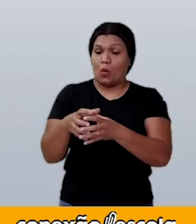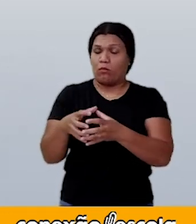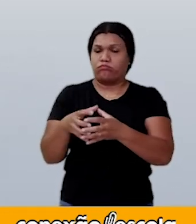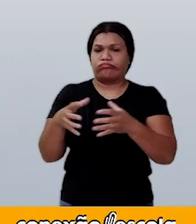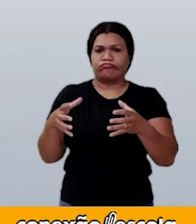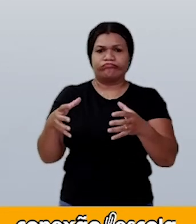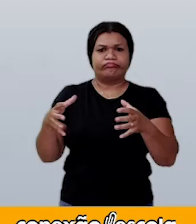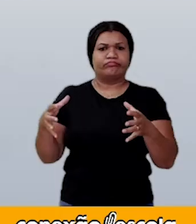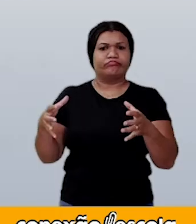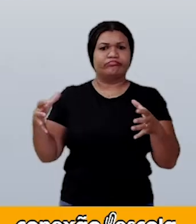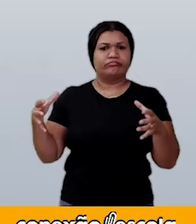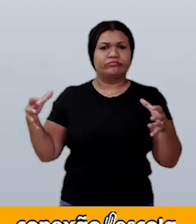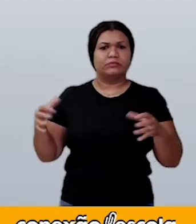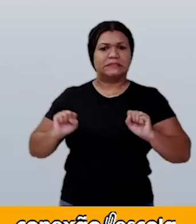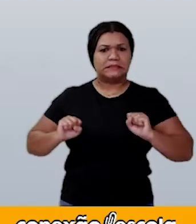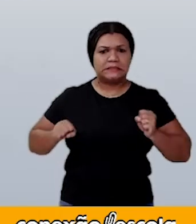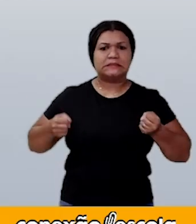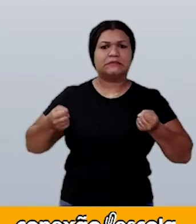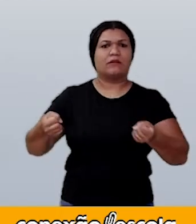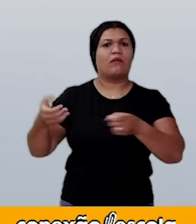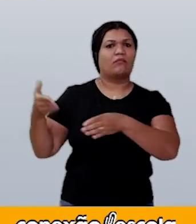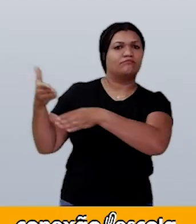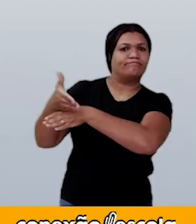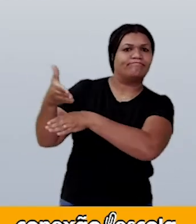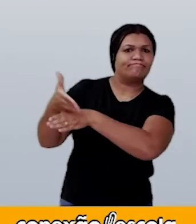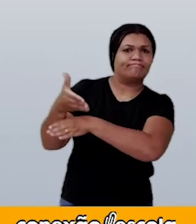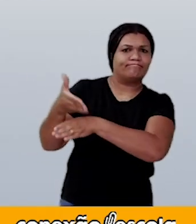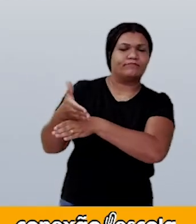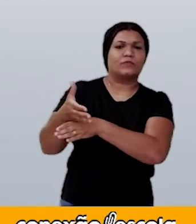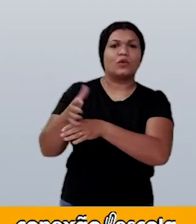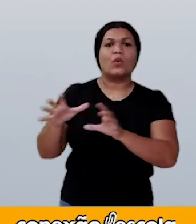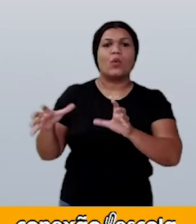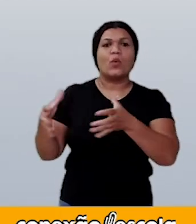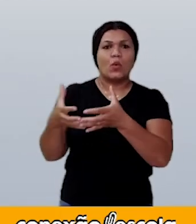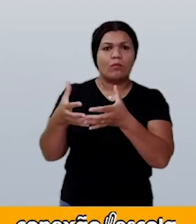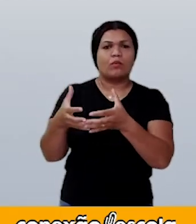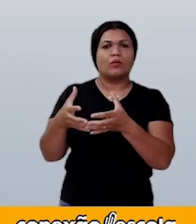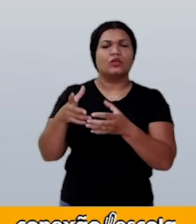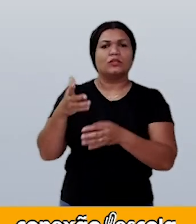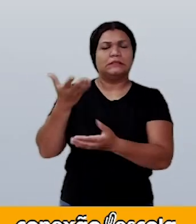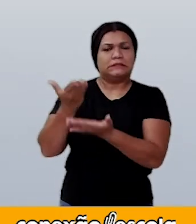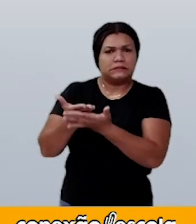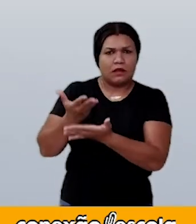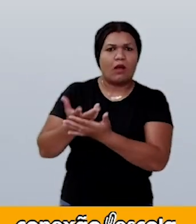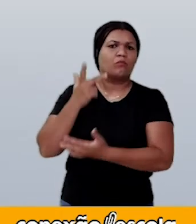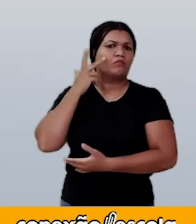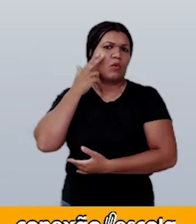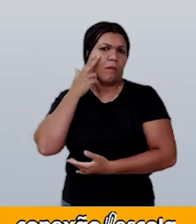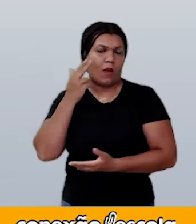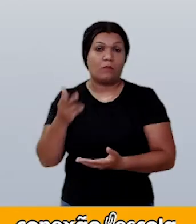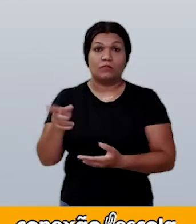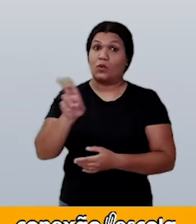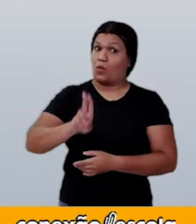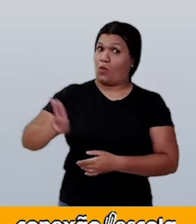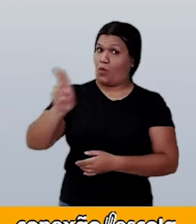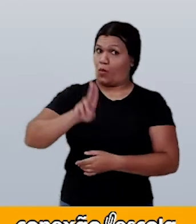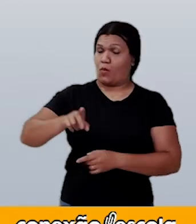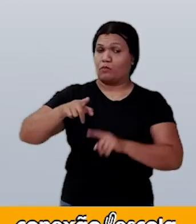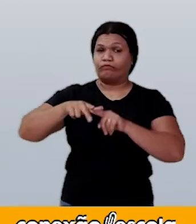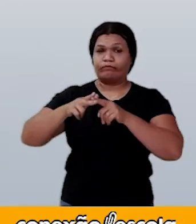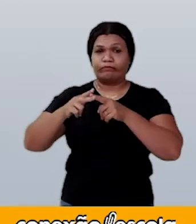cada ano e se dedica para participar da classe regular. Utilizam ferramentas básicas